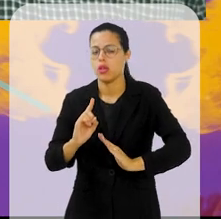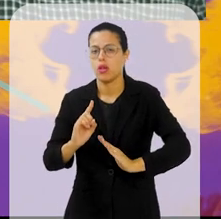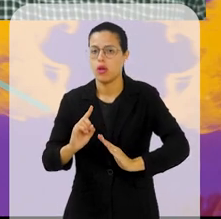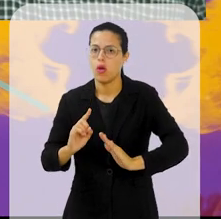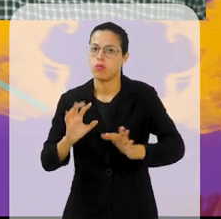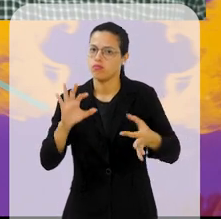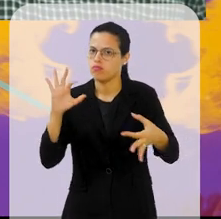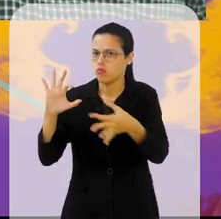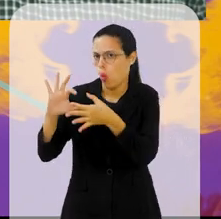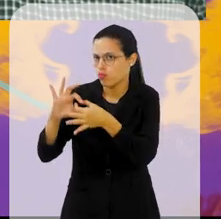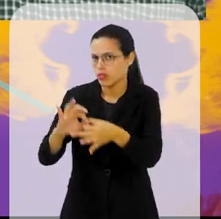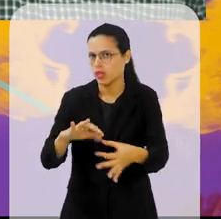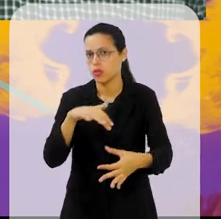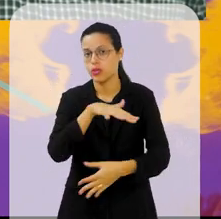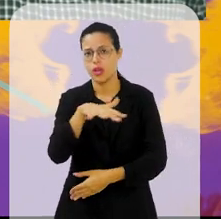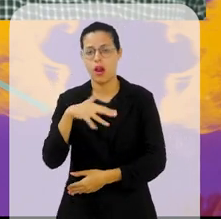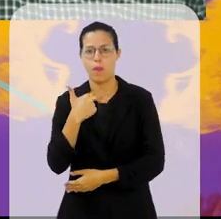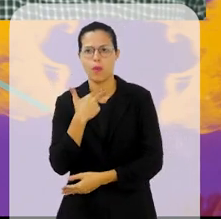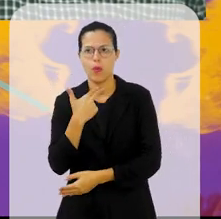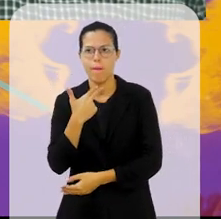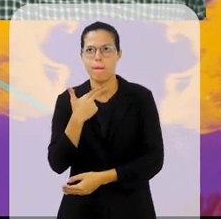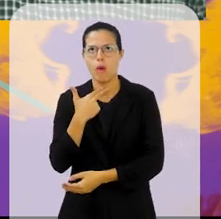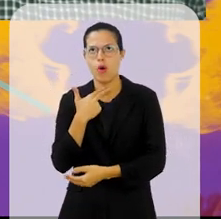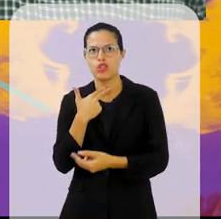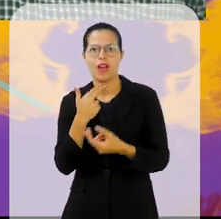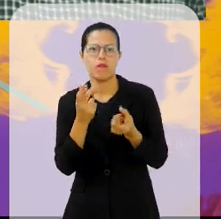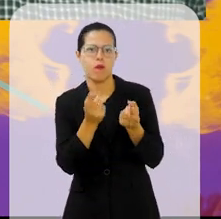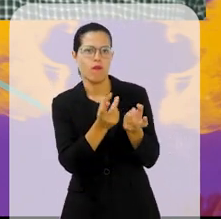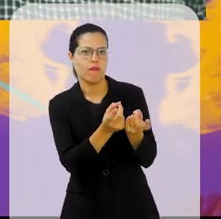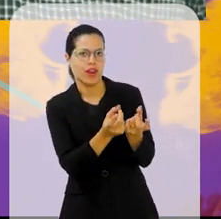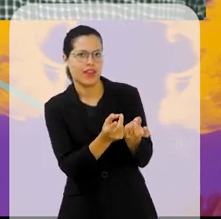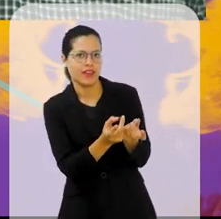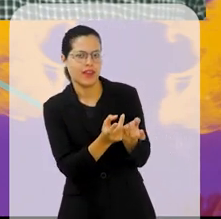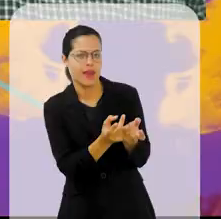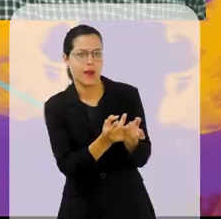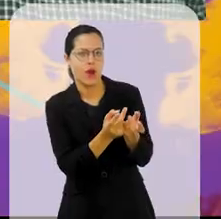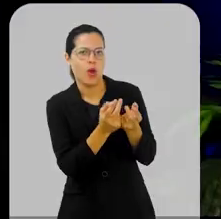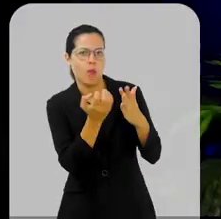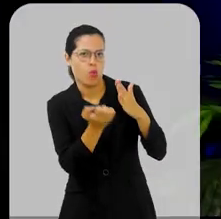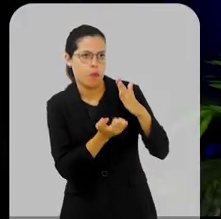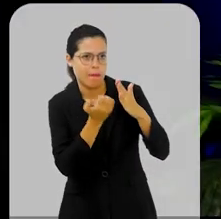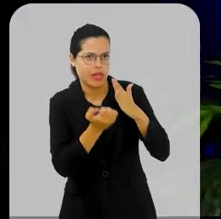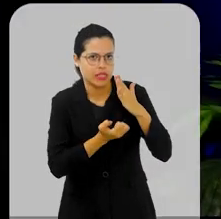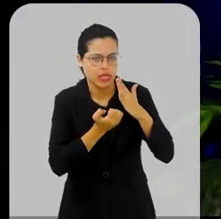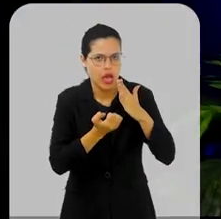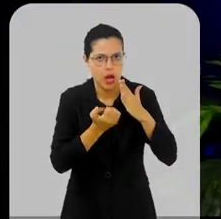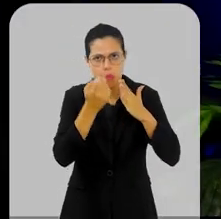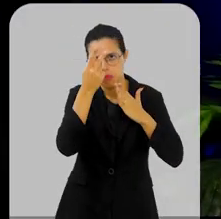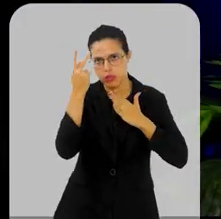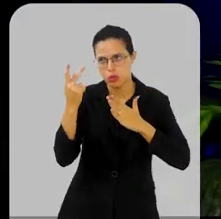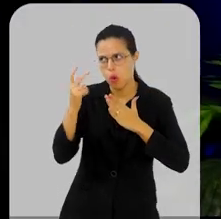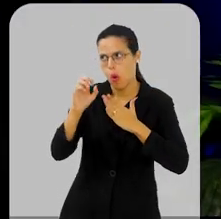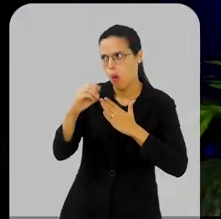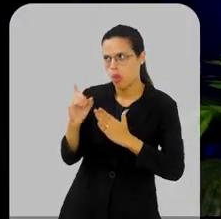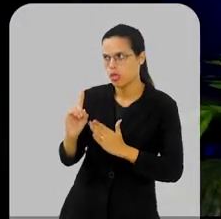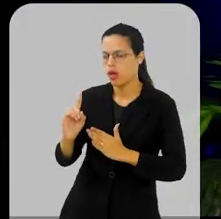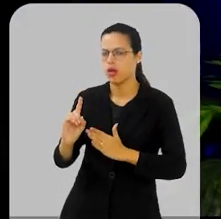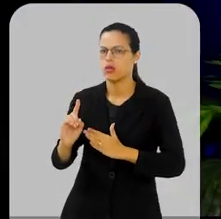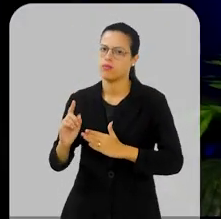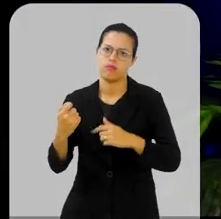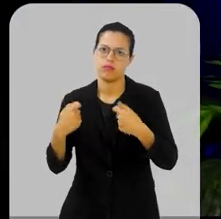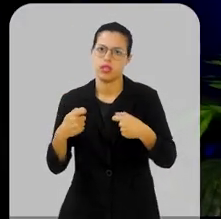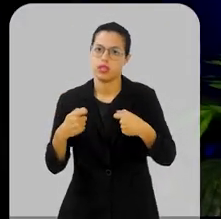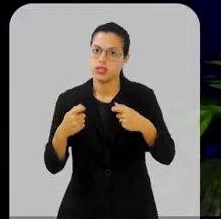do contexto geral. Não pode ser essa coisa assim, vou vender para o Ike ou não vou vender para o Ike. Tudo tem que